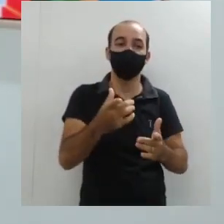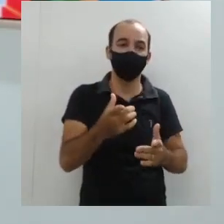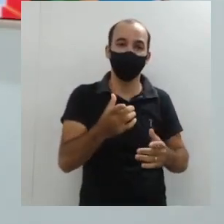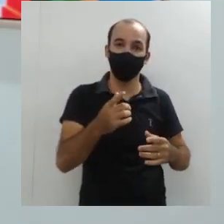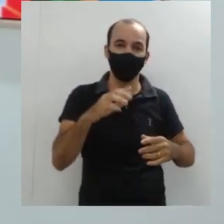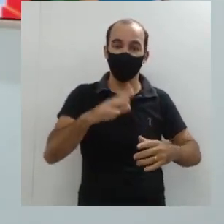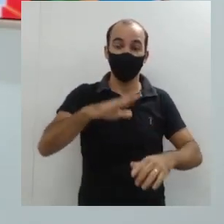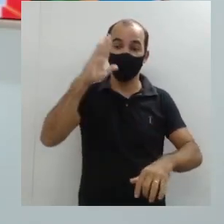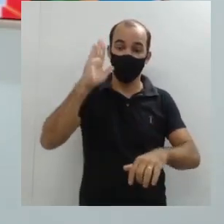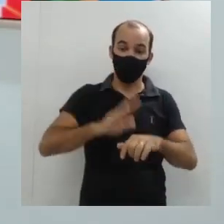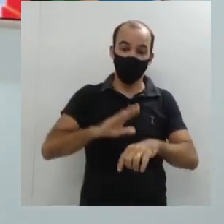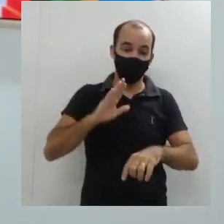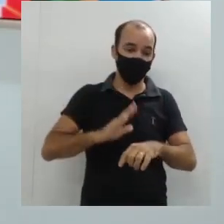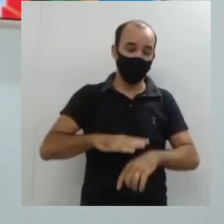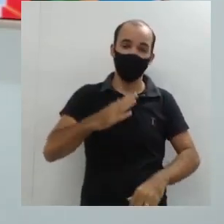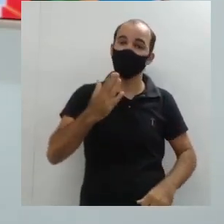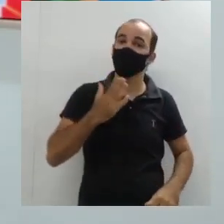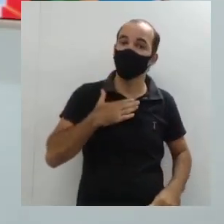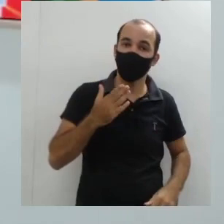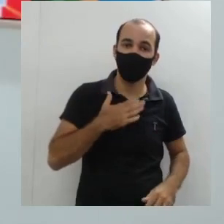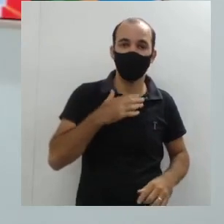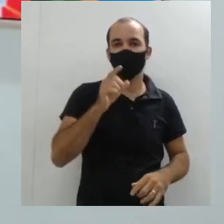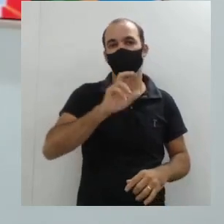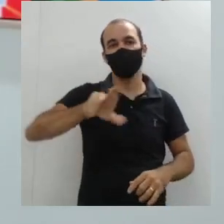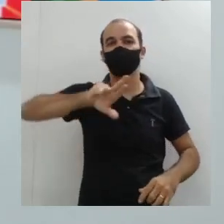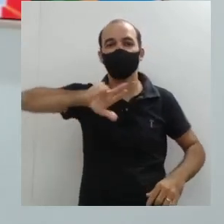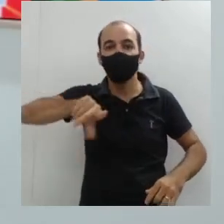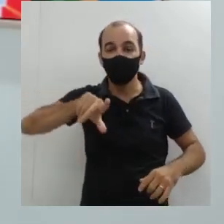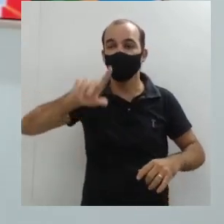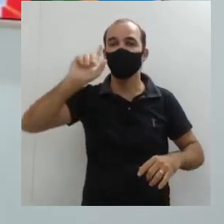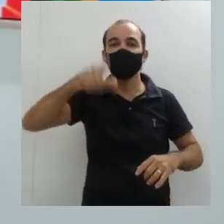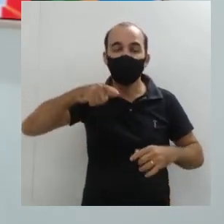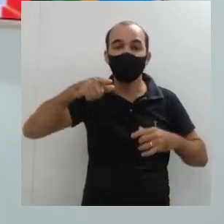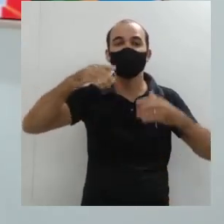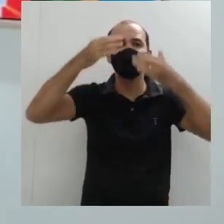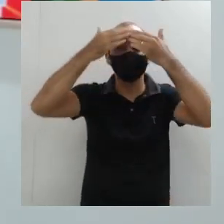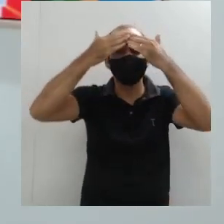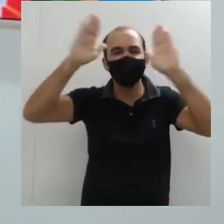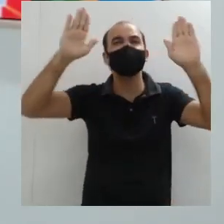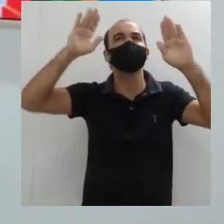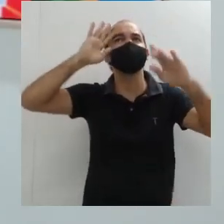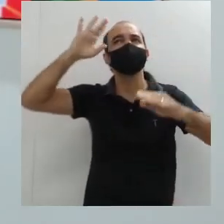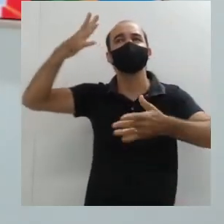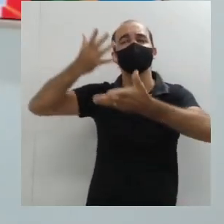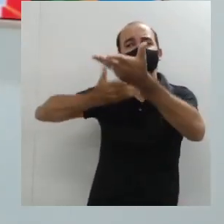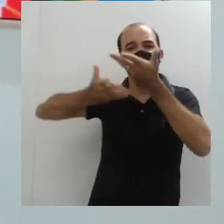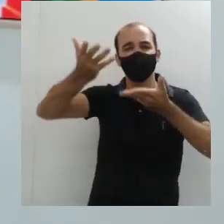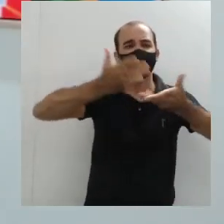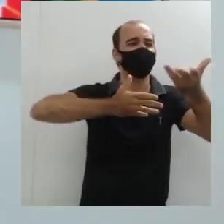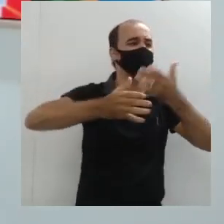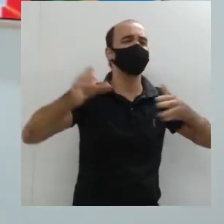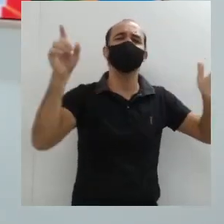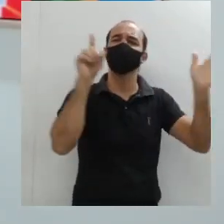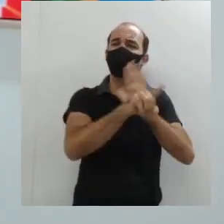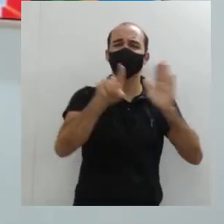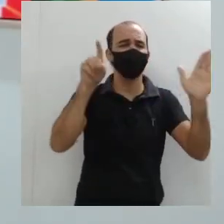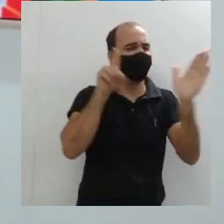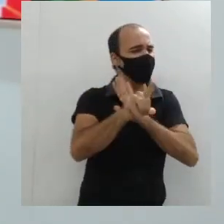definitiva. Lembre-se que uma das coisas que a filosofia nos faz é levar-nos a perguntas